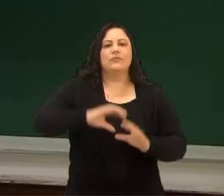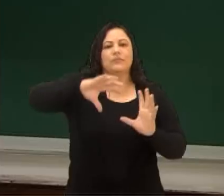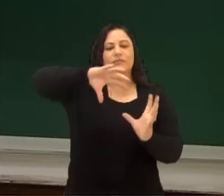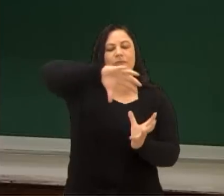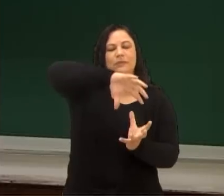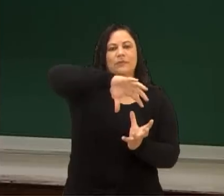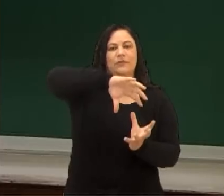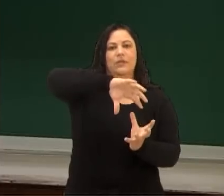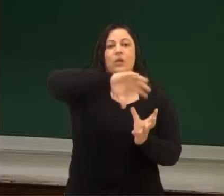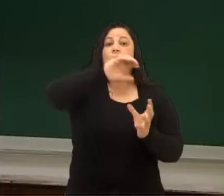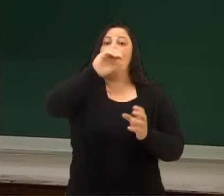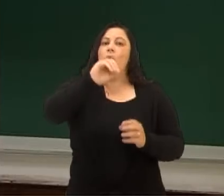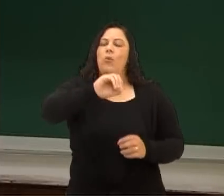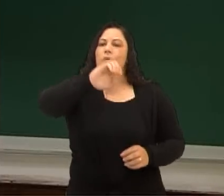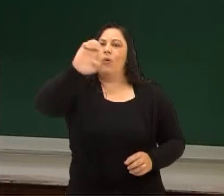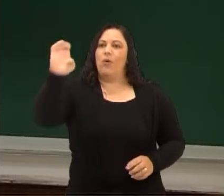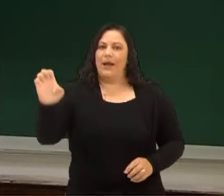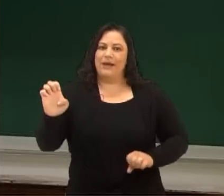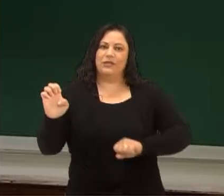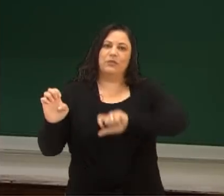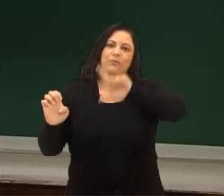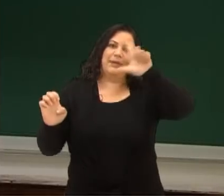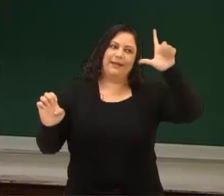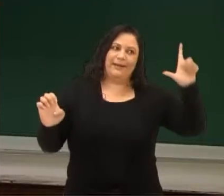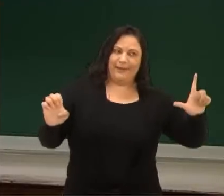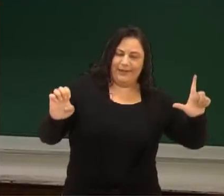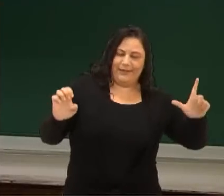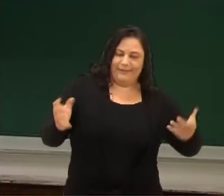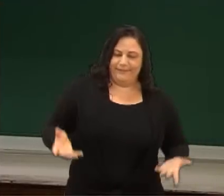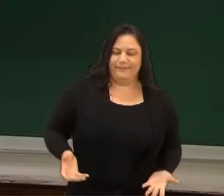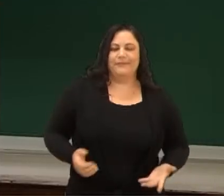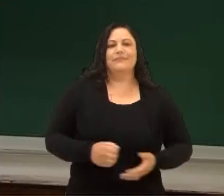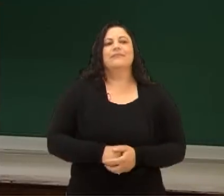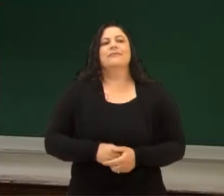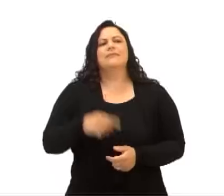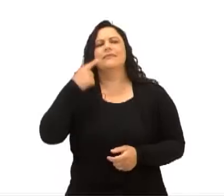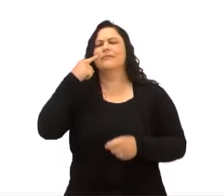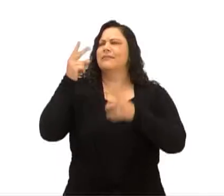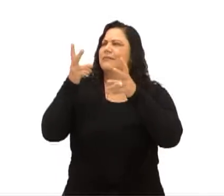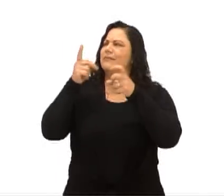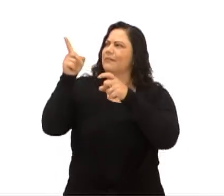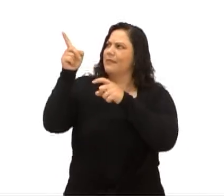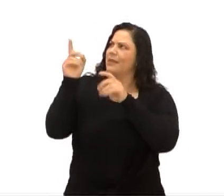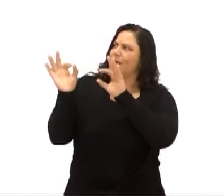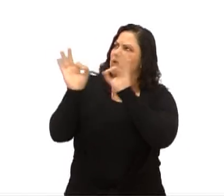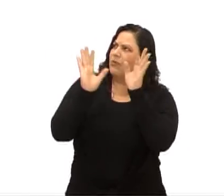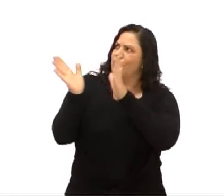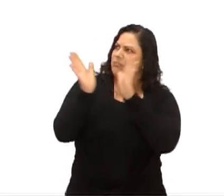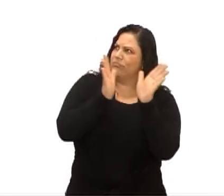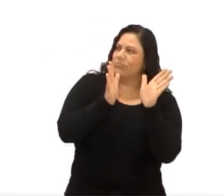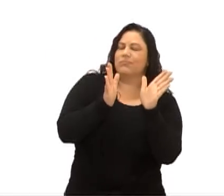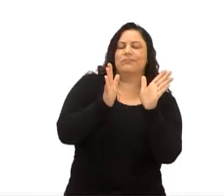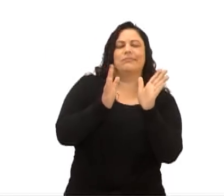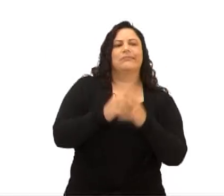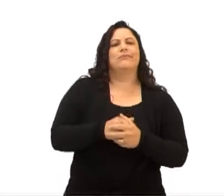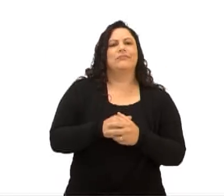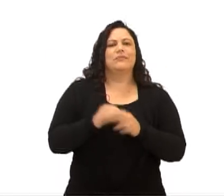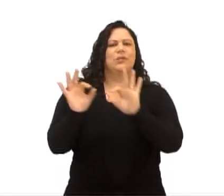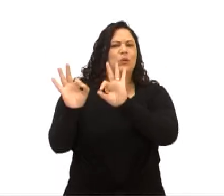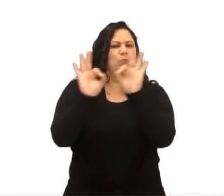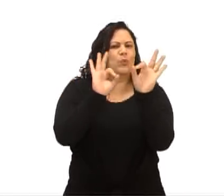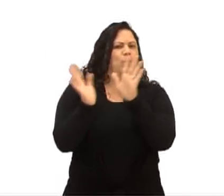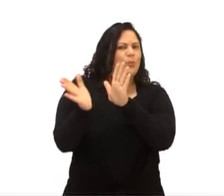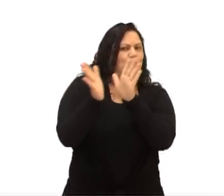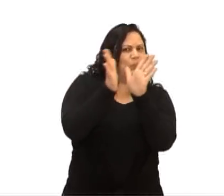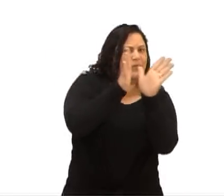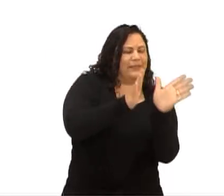de oeste para leste. Ali no slide tem um videozinho, uma animaçãozinha que mostra como seria então esse movimento, que é o